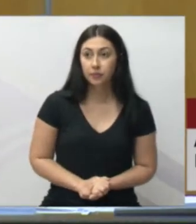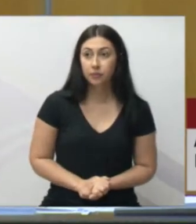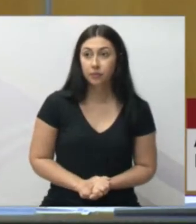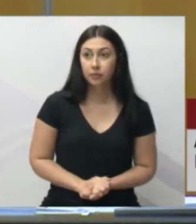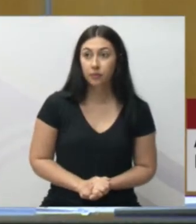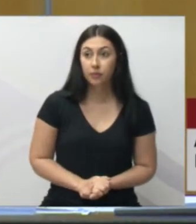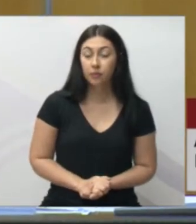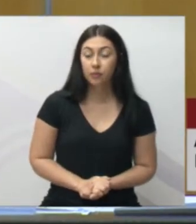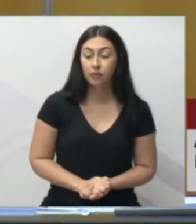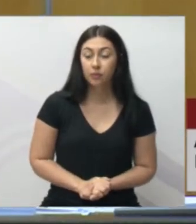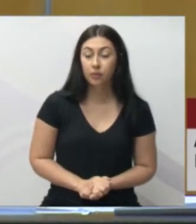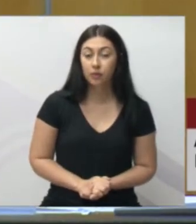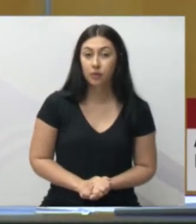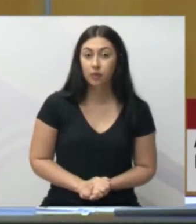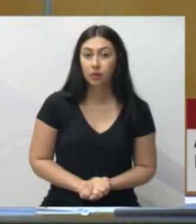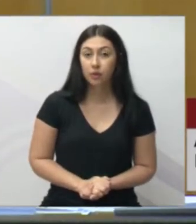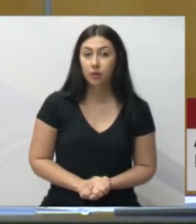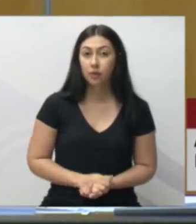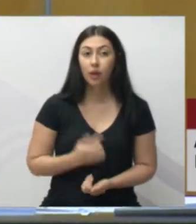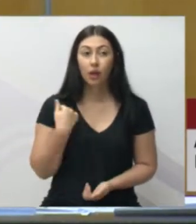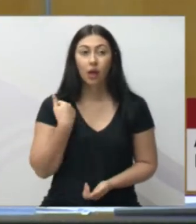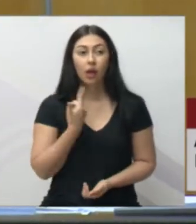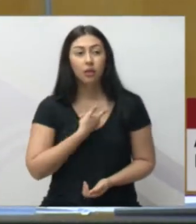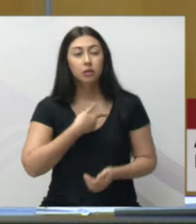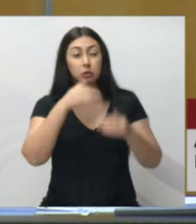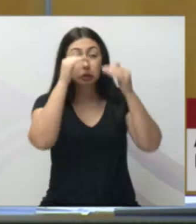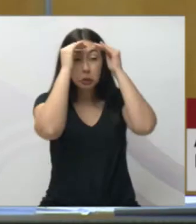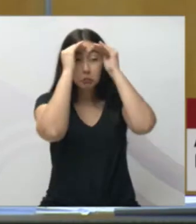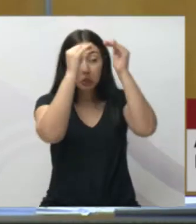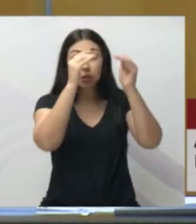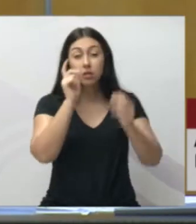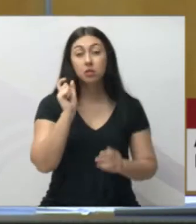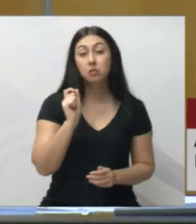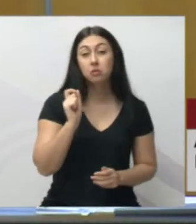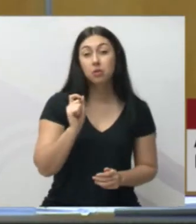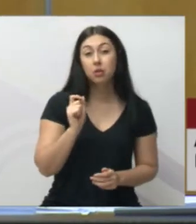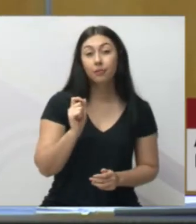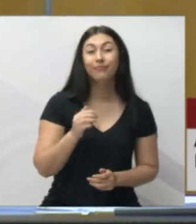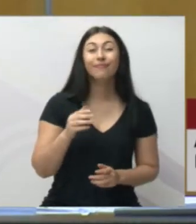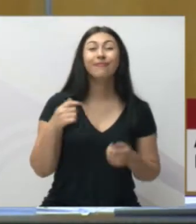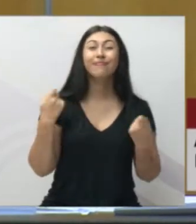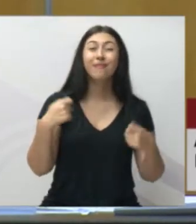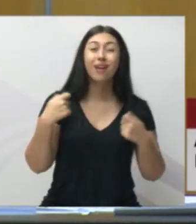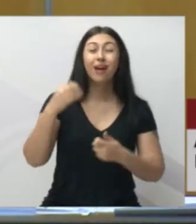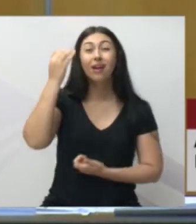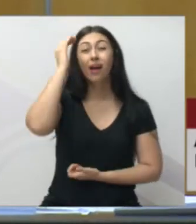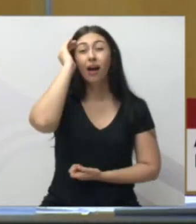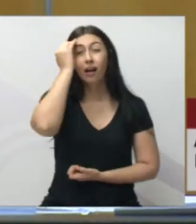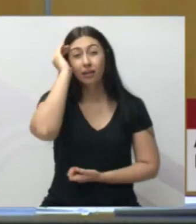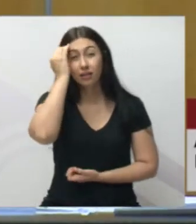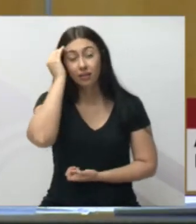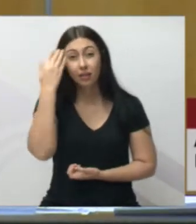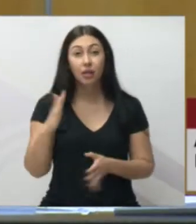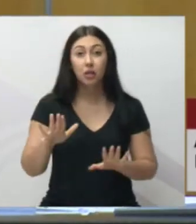do órgão, firmada pela doutrina administrativa, consiste no entendimento de que a atuação do agente público, o